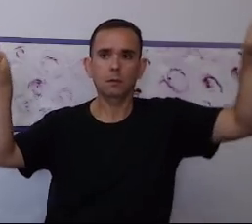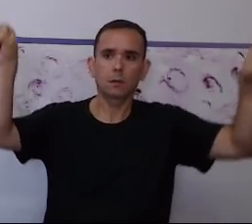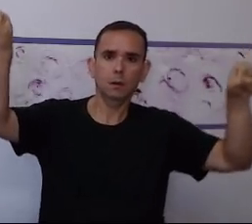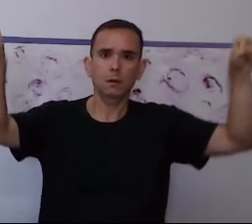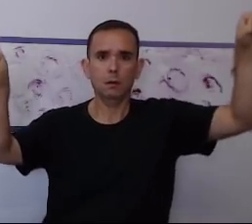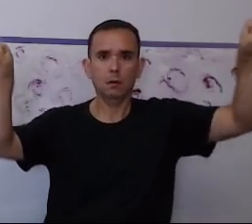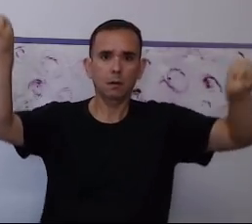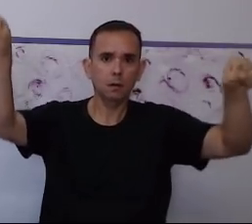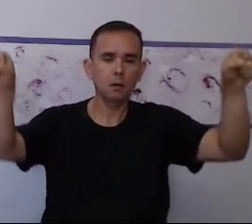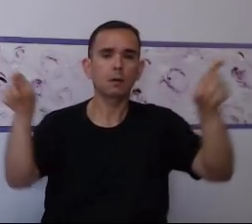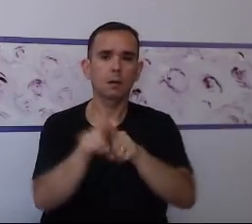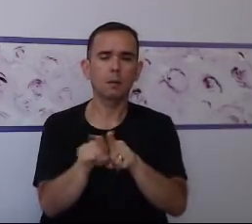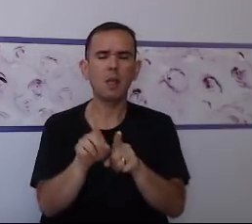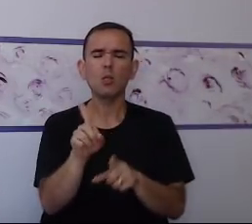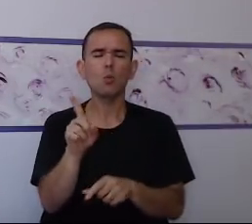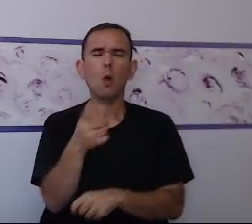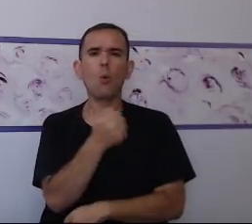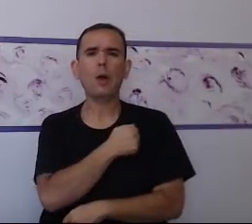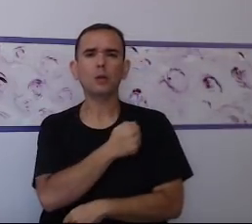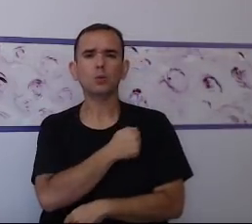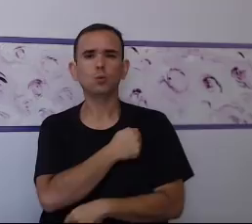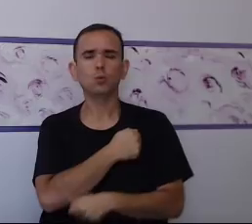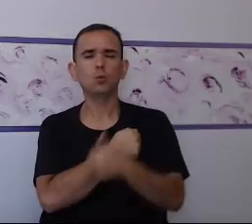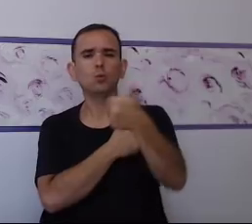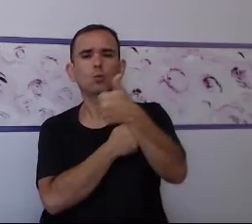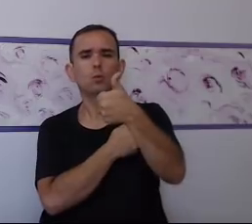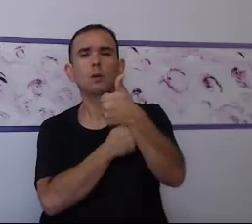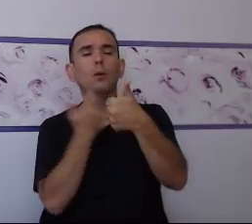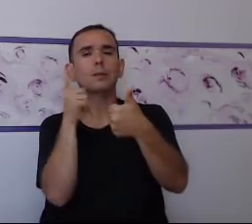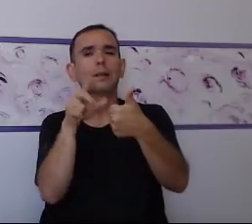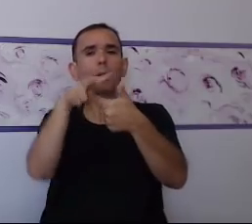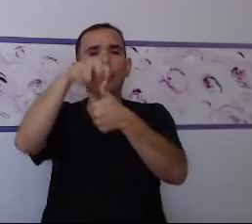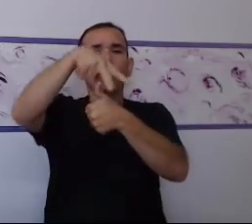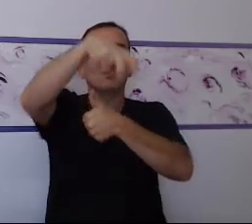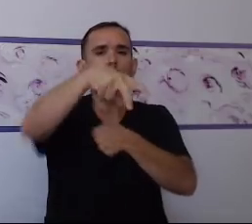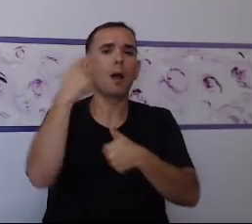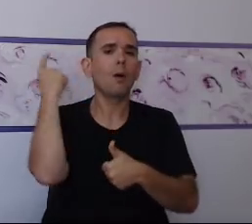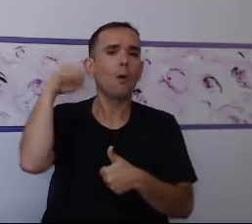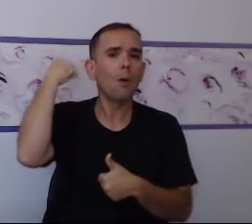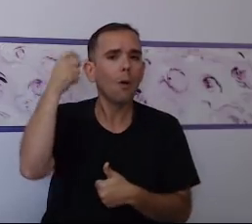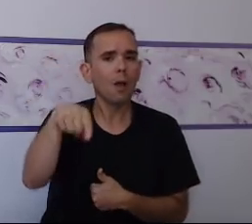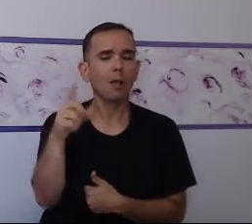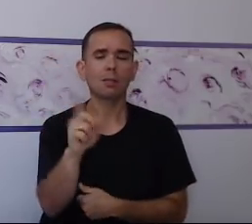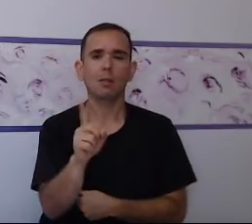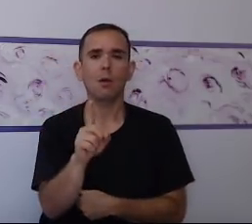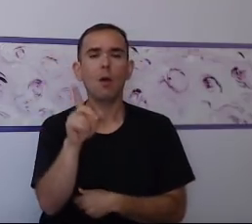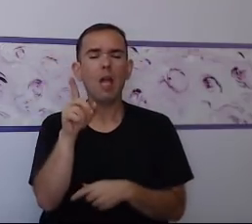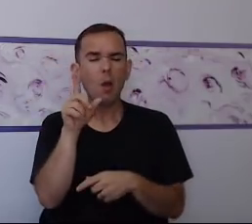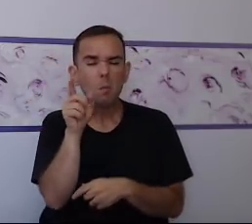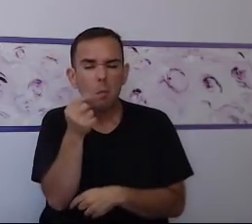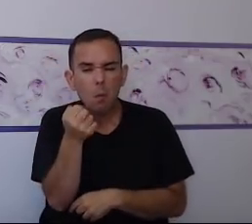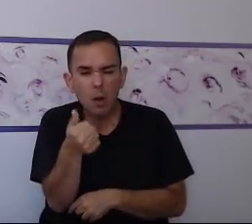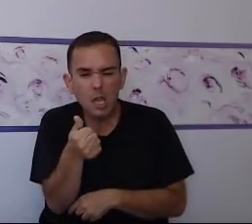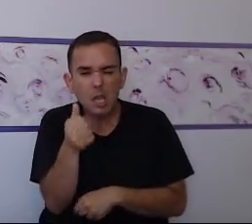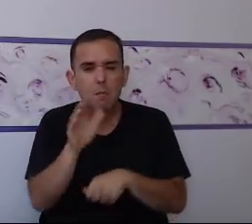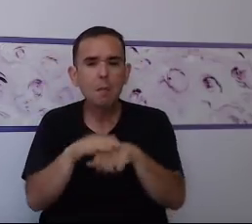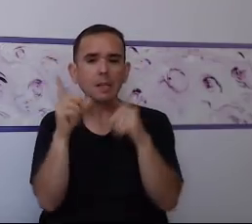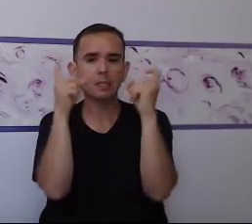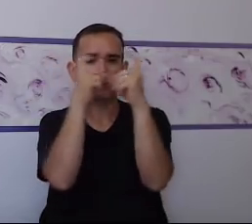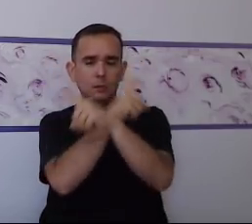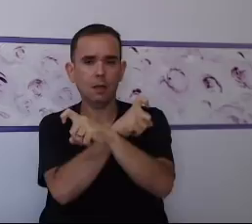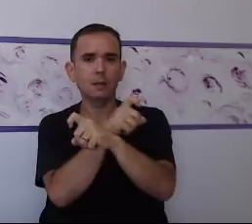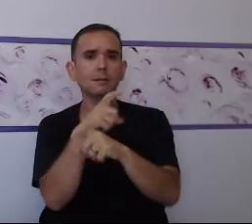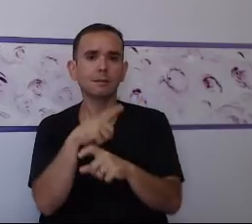subir. Então, ele não é um aluno do nível 1, que consegue pular e correr. Então, ele é um pouquinho mais comprometido. Então, ele já tem